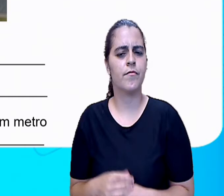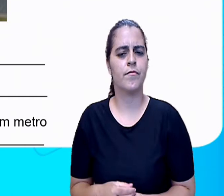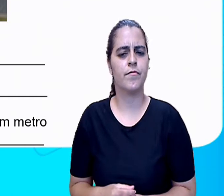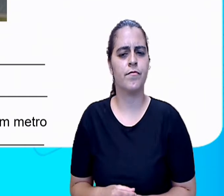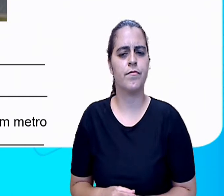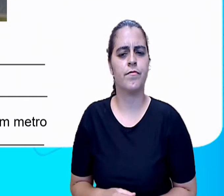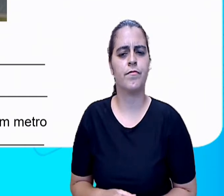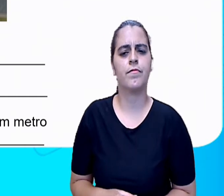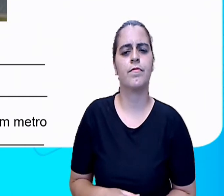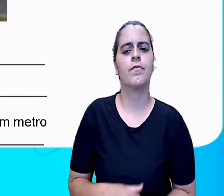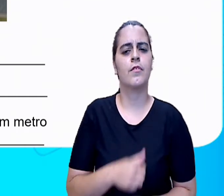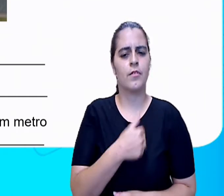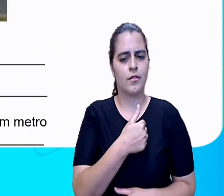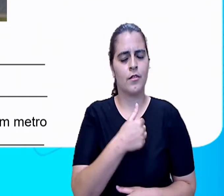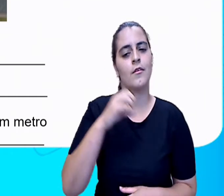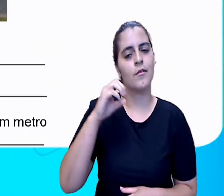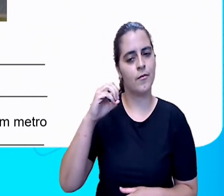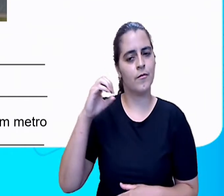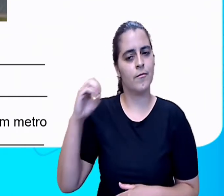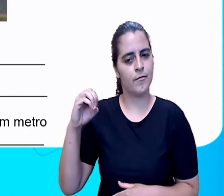bem, 100